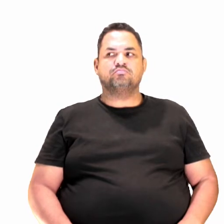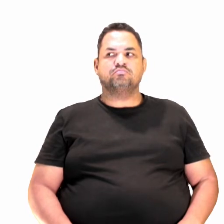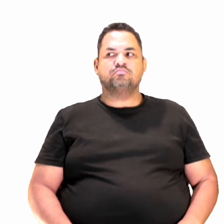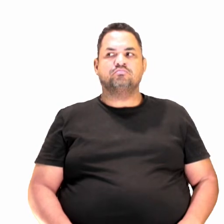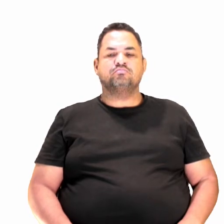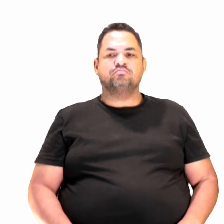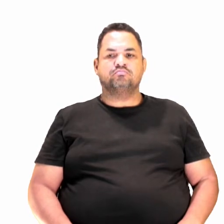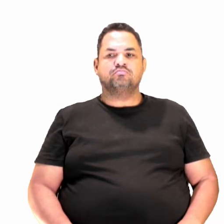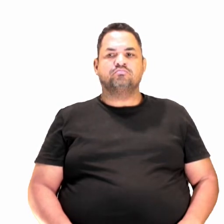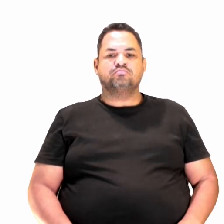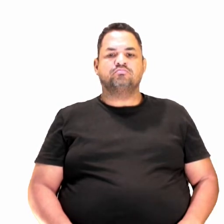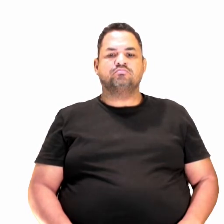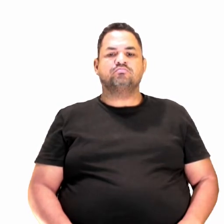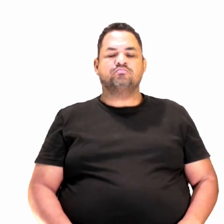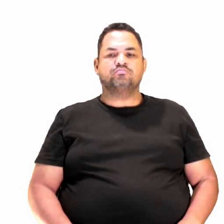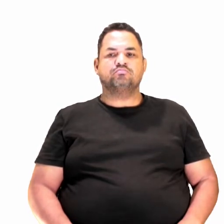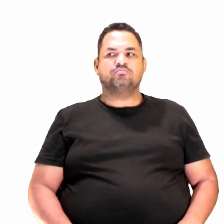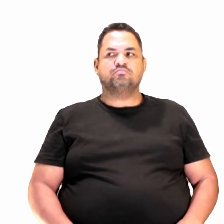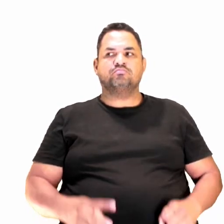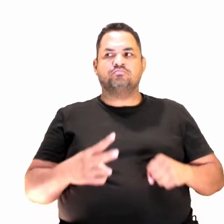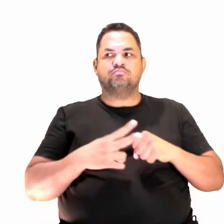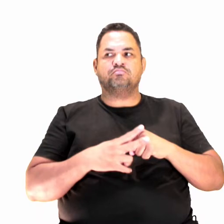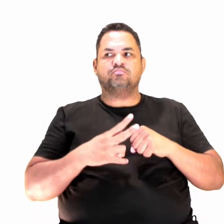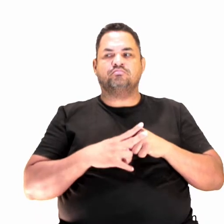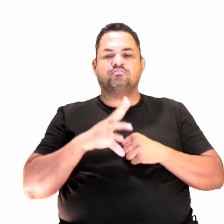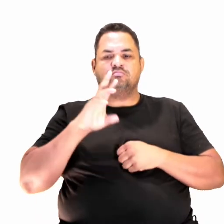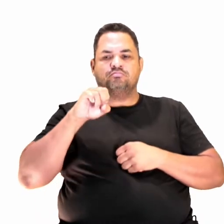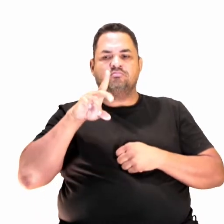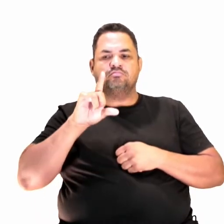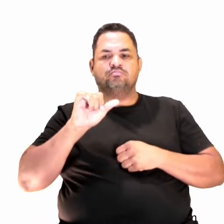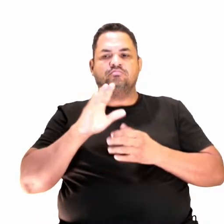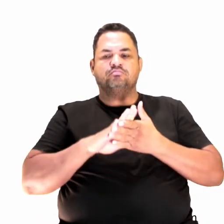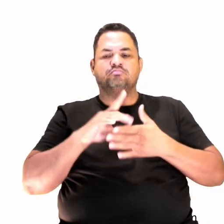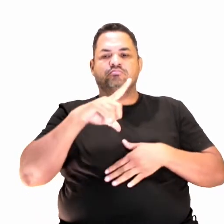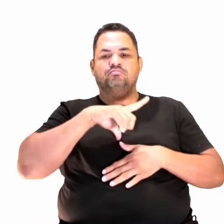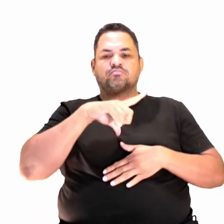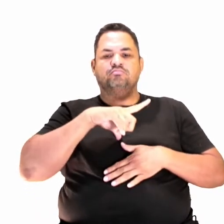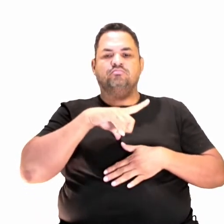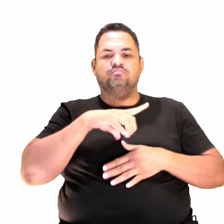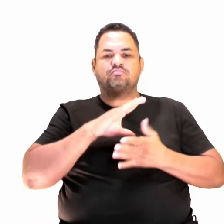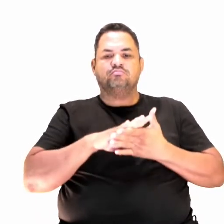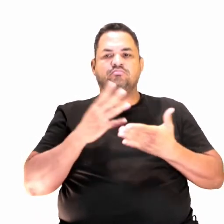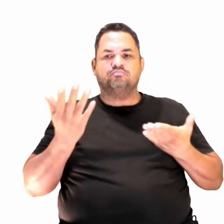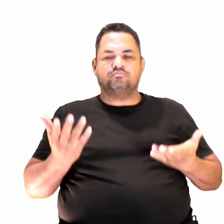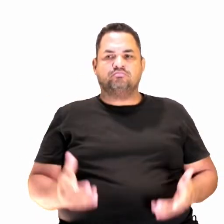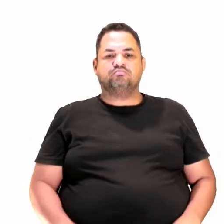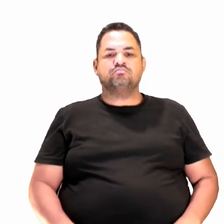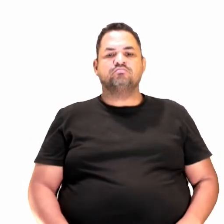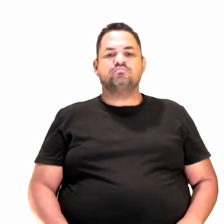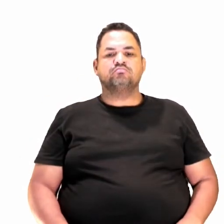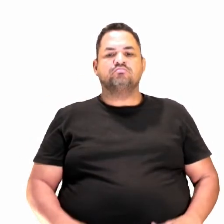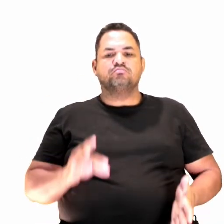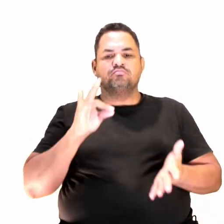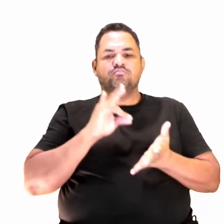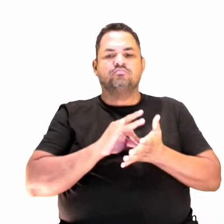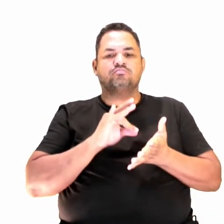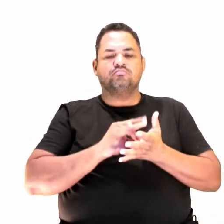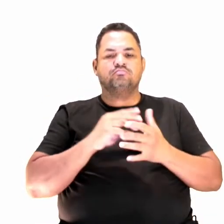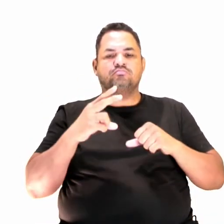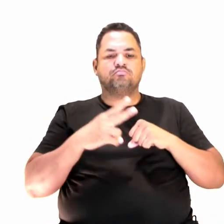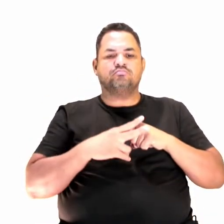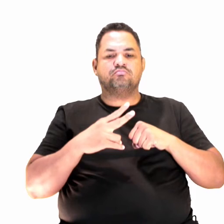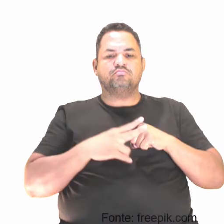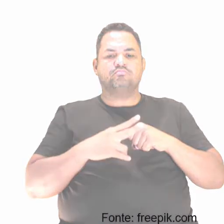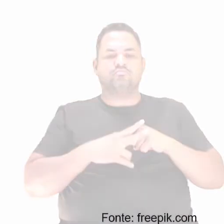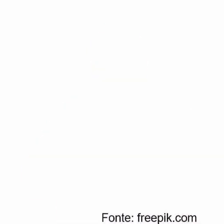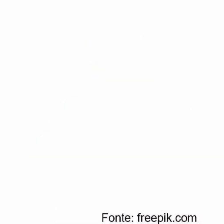Nesse sentido, o verbo modal could vai ter essa situação. E, na verdade, esses